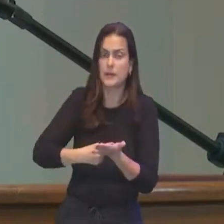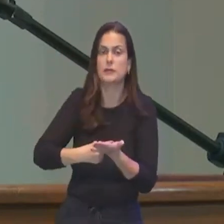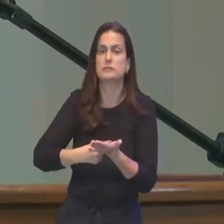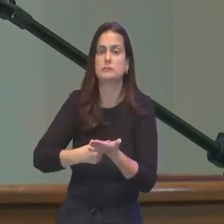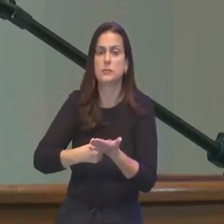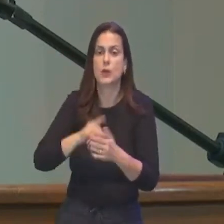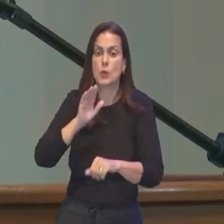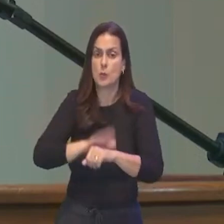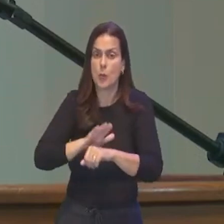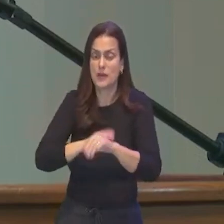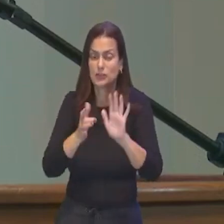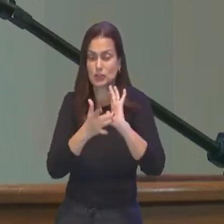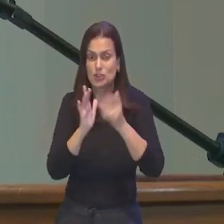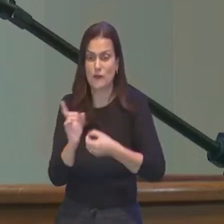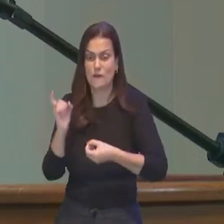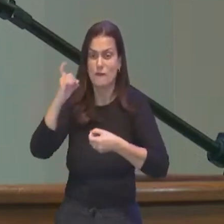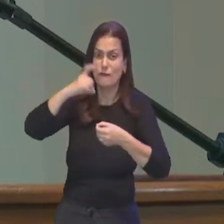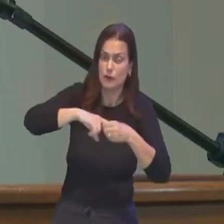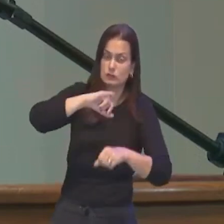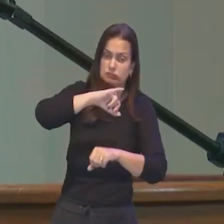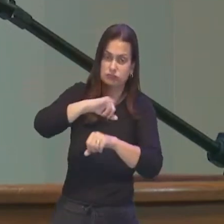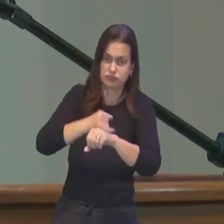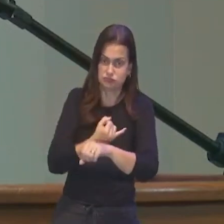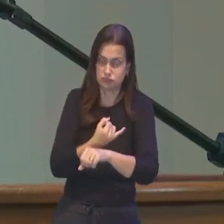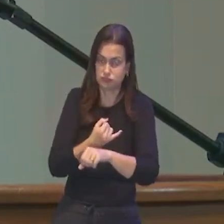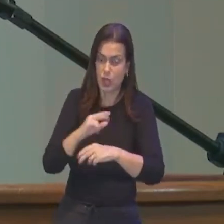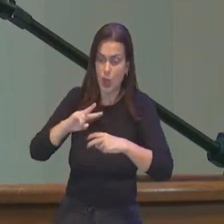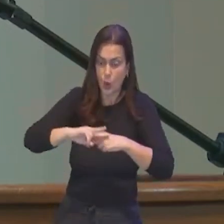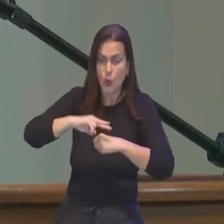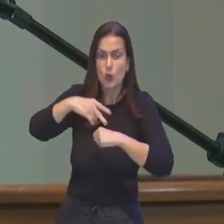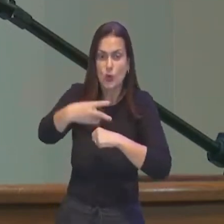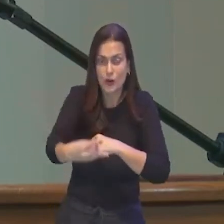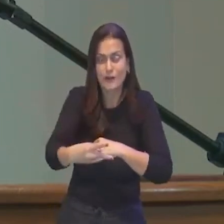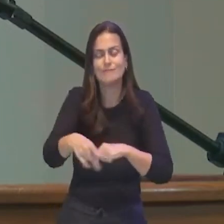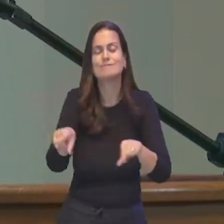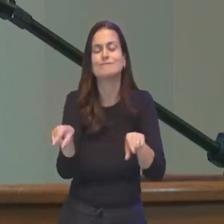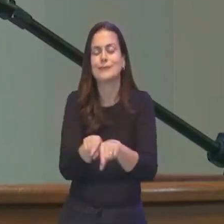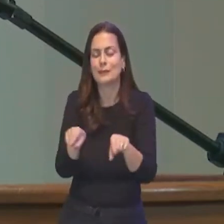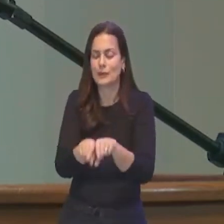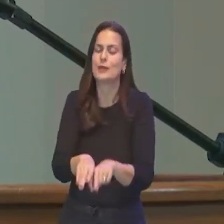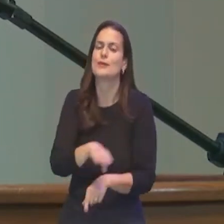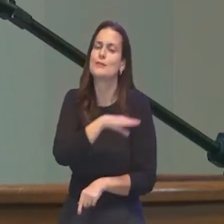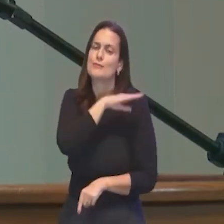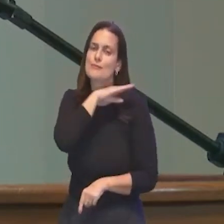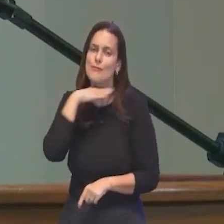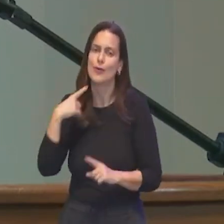entrada de Jesus em Jerusalém e, consequentemente, a sua morte na cruz.